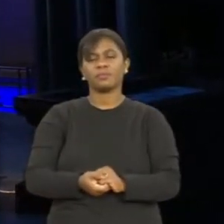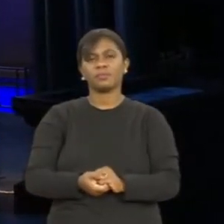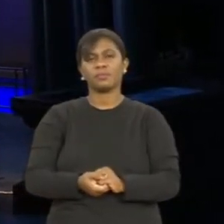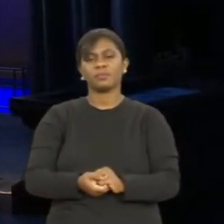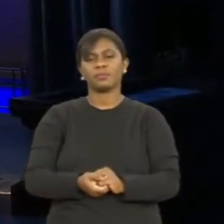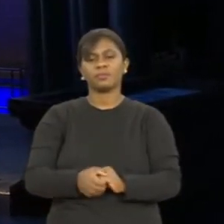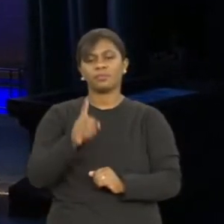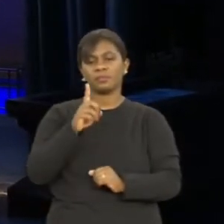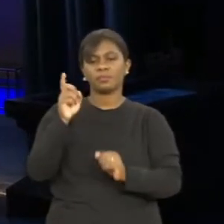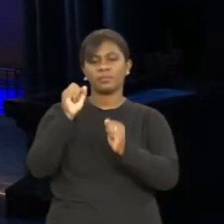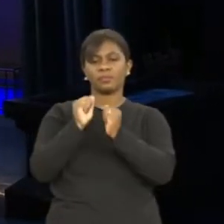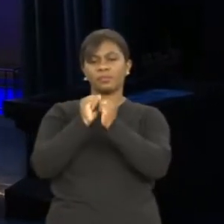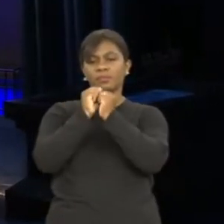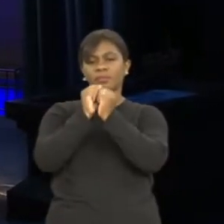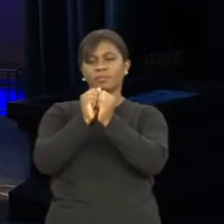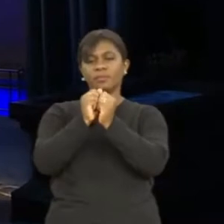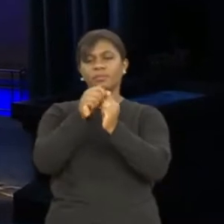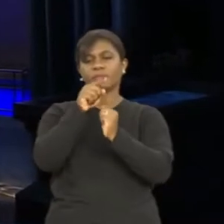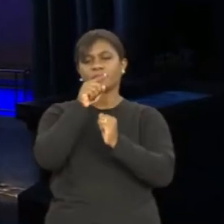que Deus é com você.